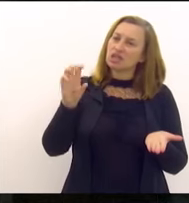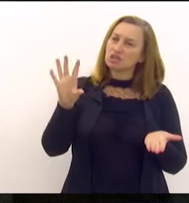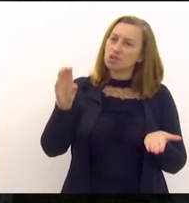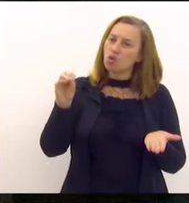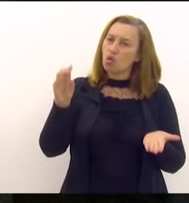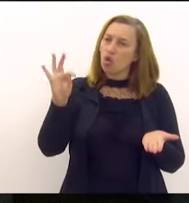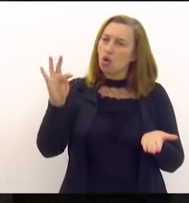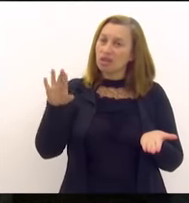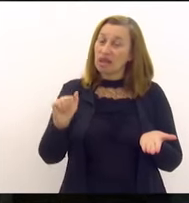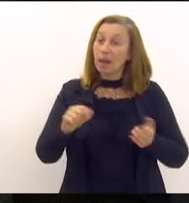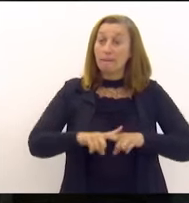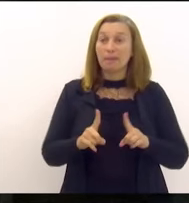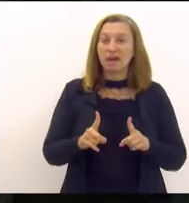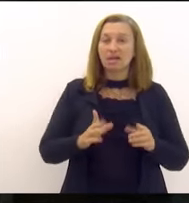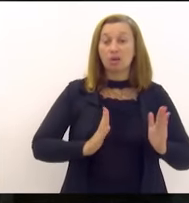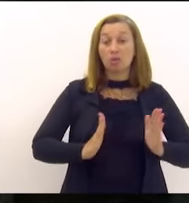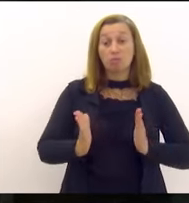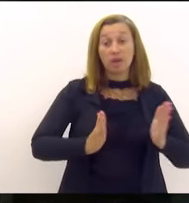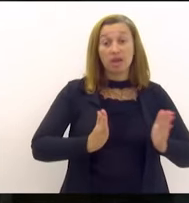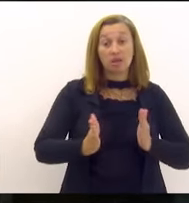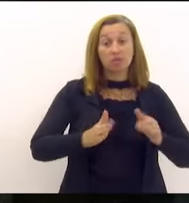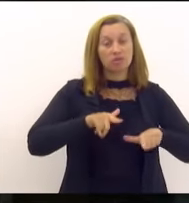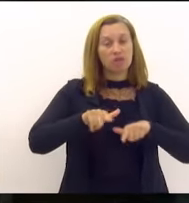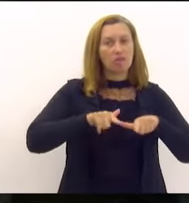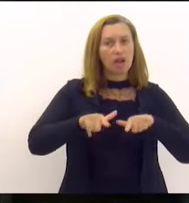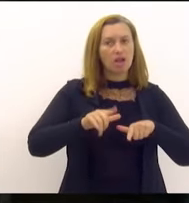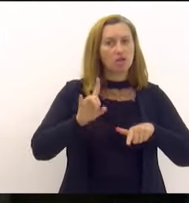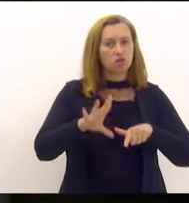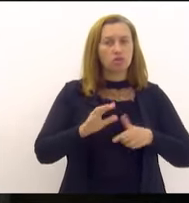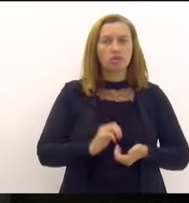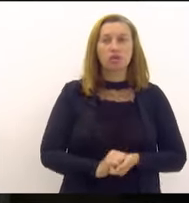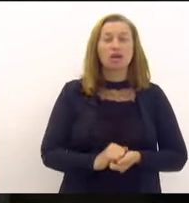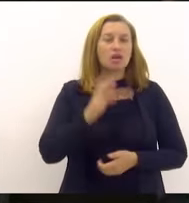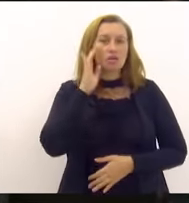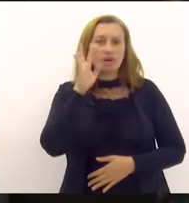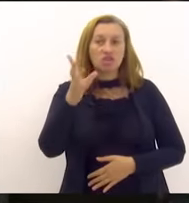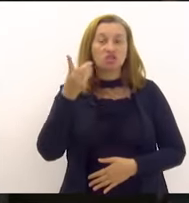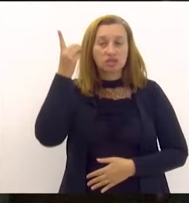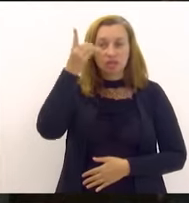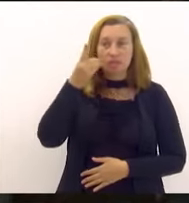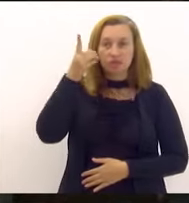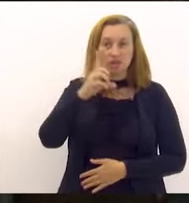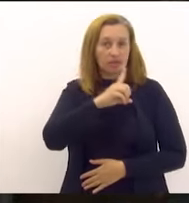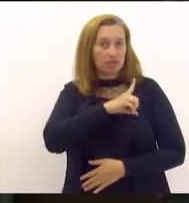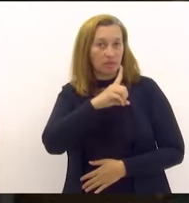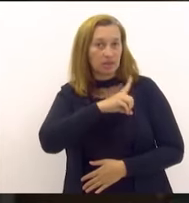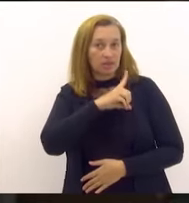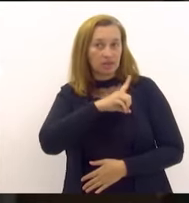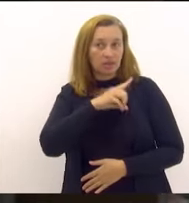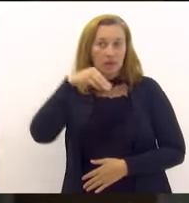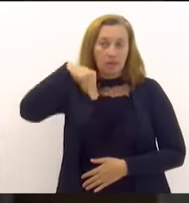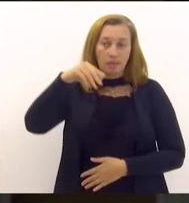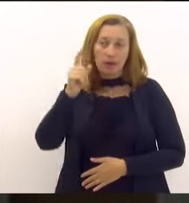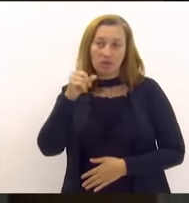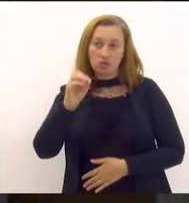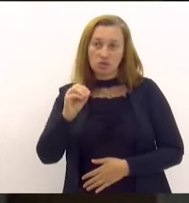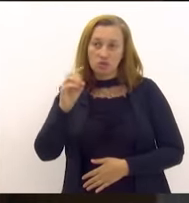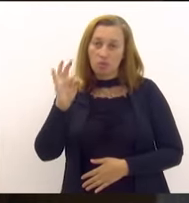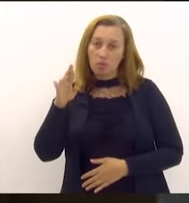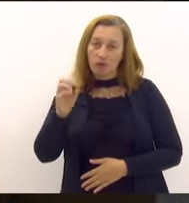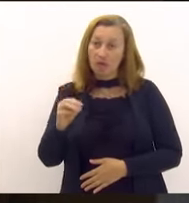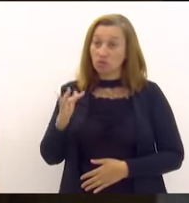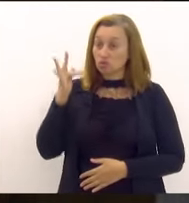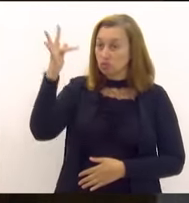função por determinado prazo. Imagine o deputado delegado Márcio Gualberto no futuro.